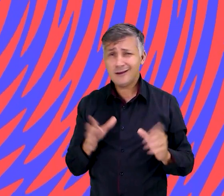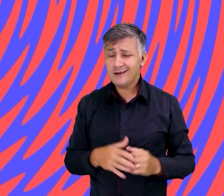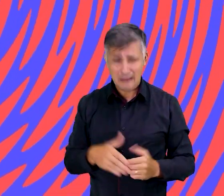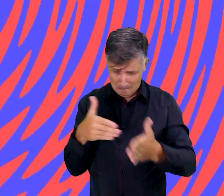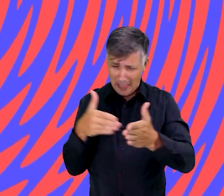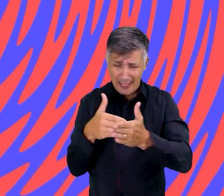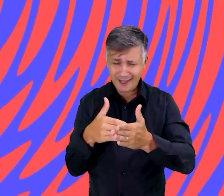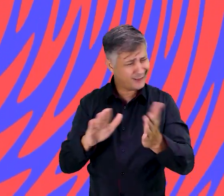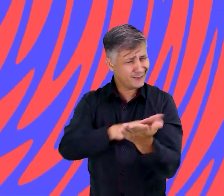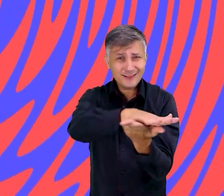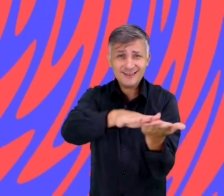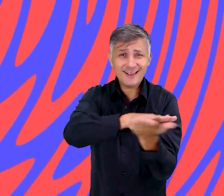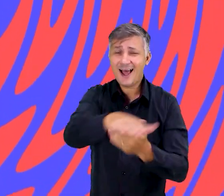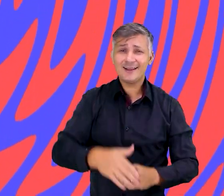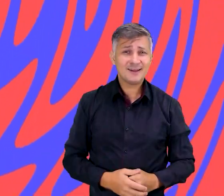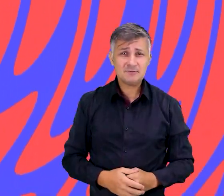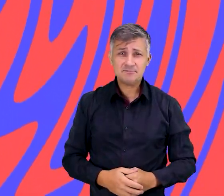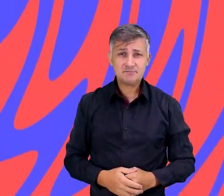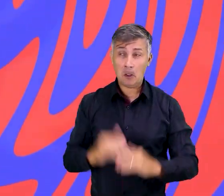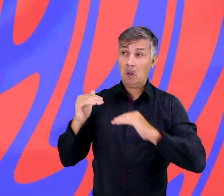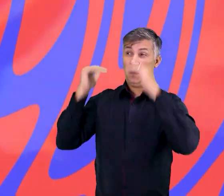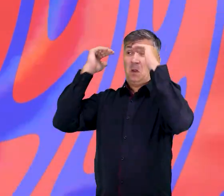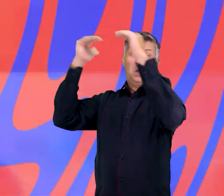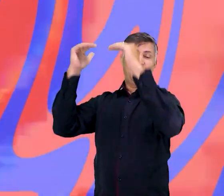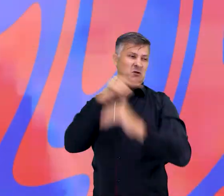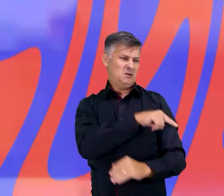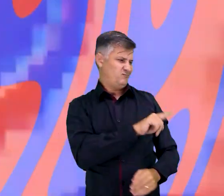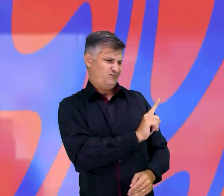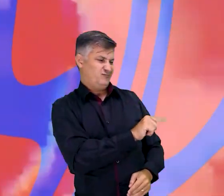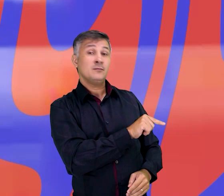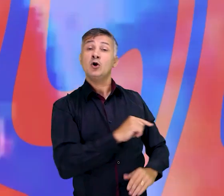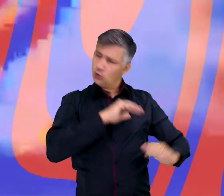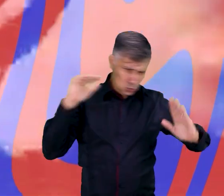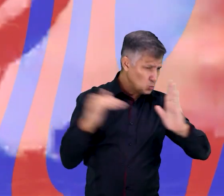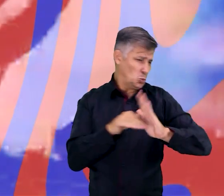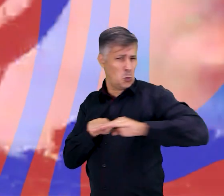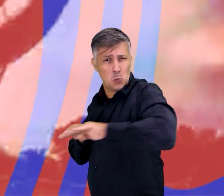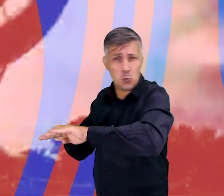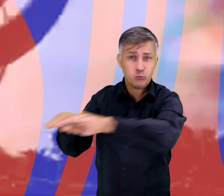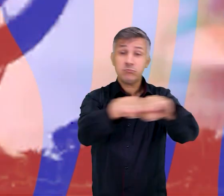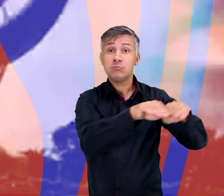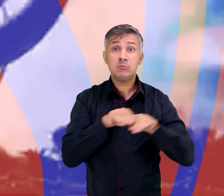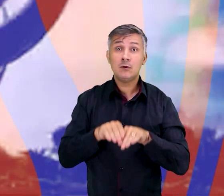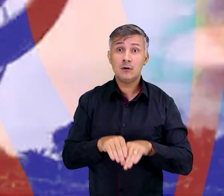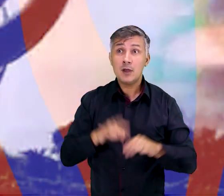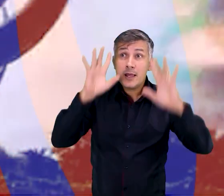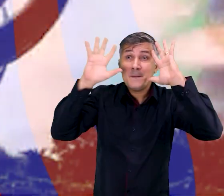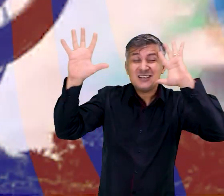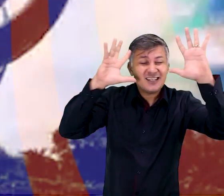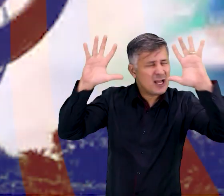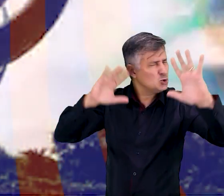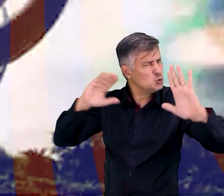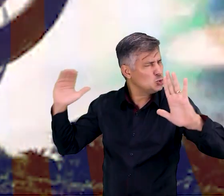possível. Sem barreiras intelectuais ou elitistas, ele traz o inimaginável e o intangível para todos